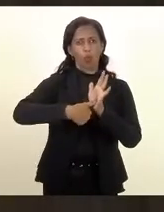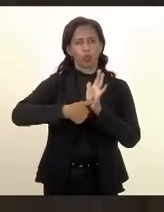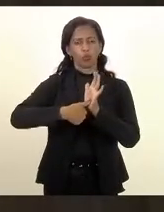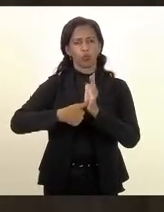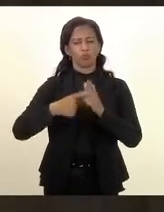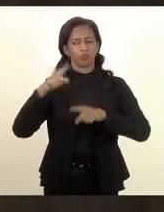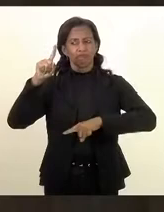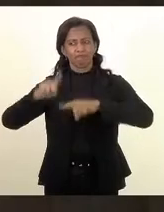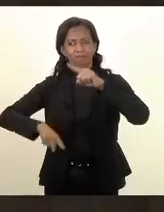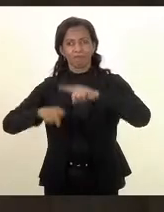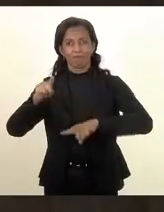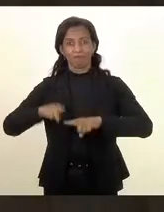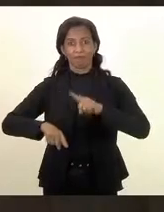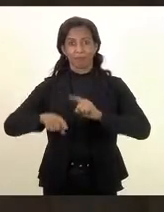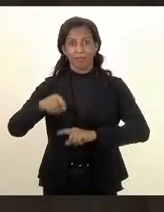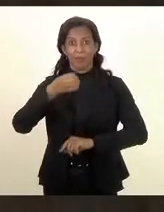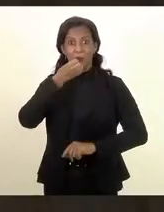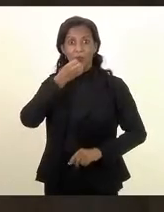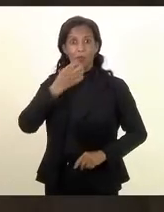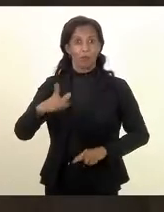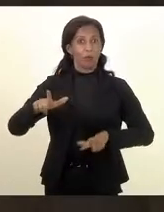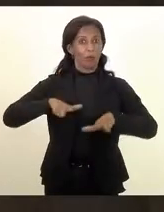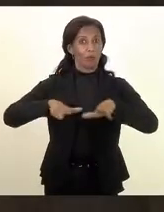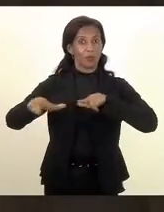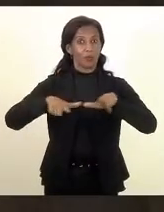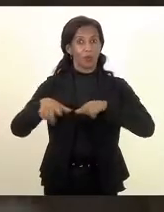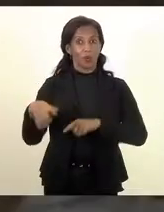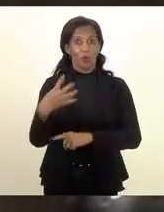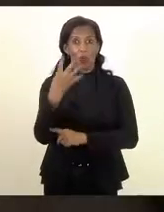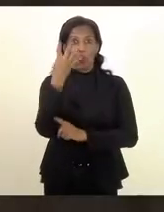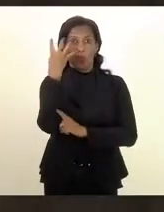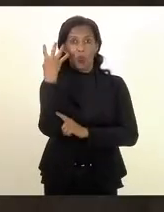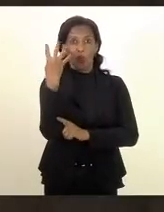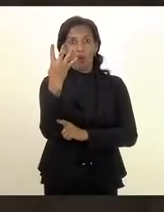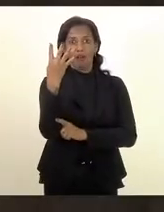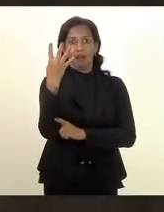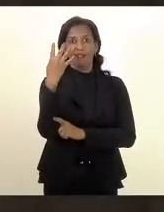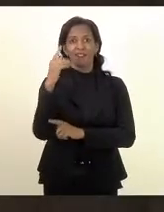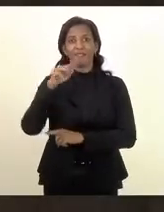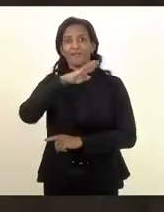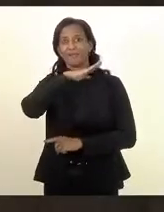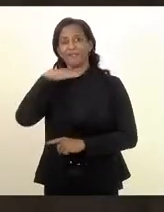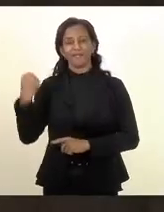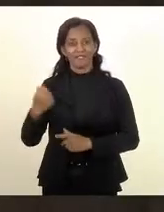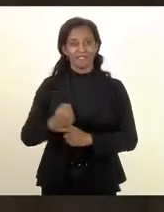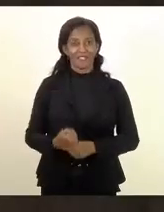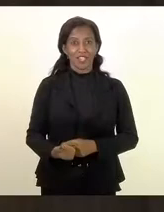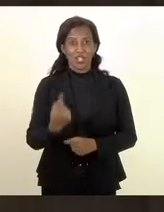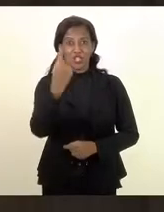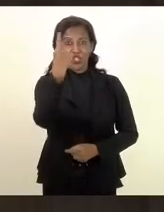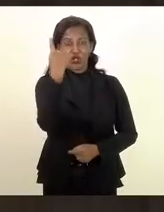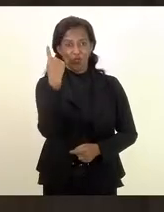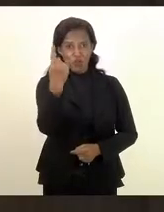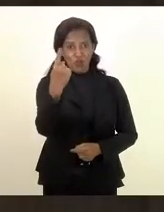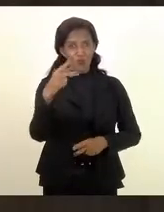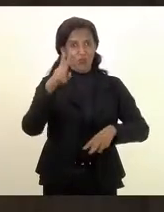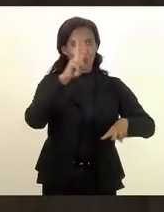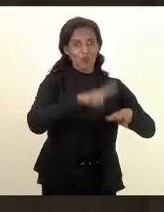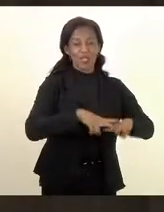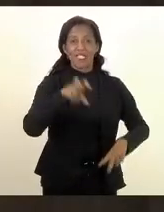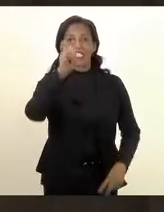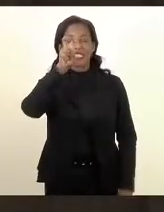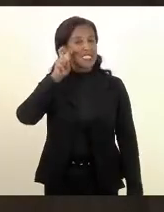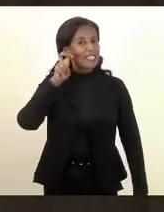e graças ao trabalho da polícia civil quatro foram sentar no colo do capiroto e um foi preso são menos cinco cinco